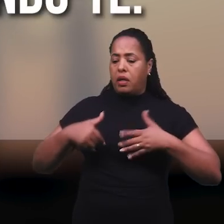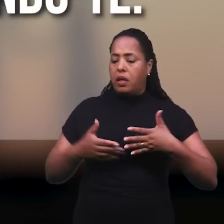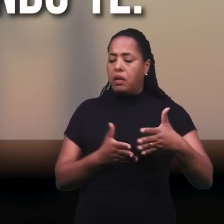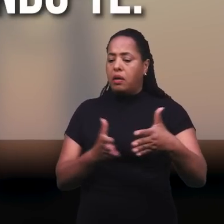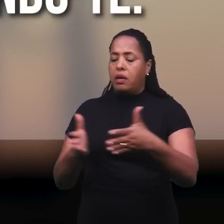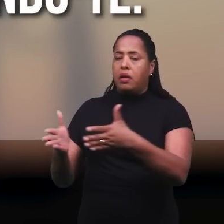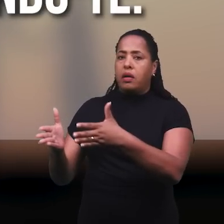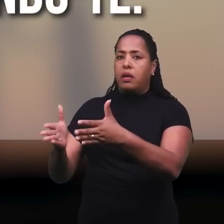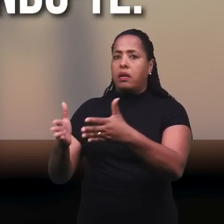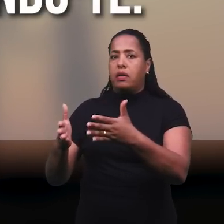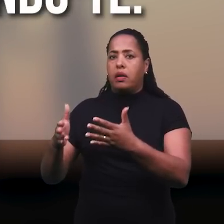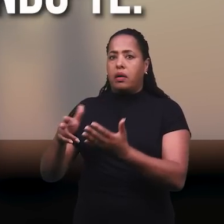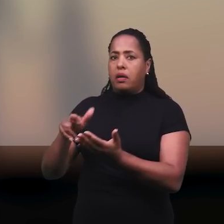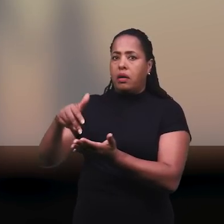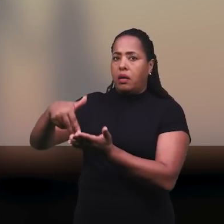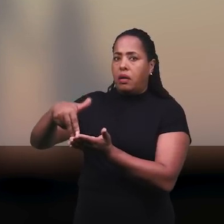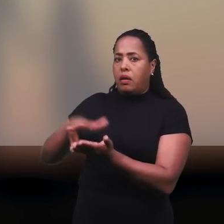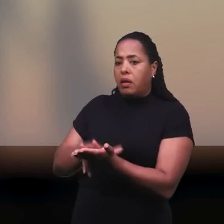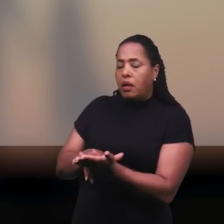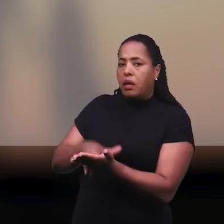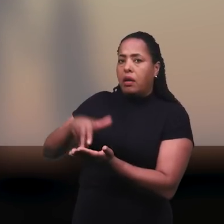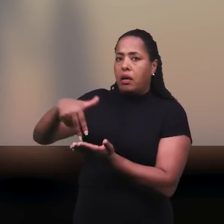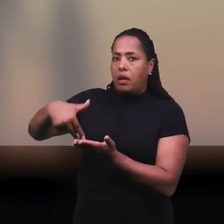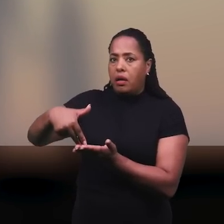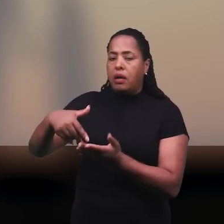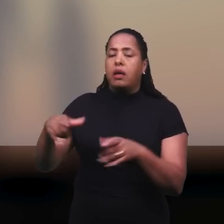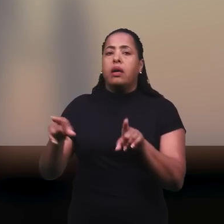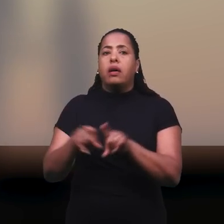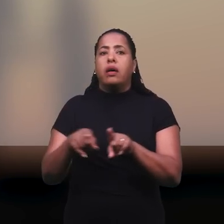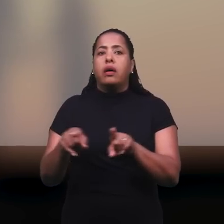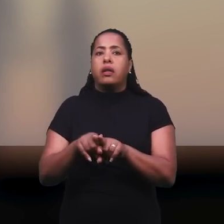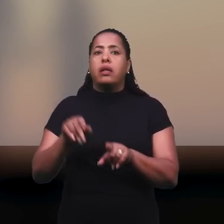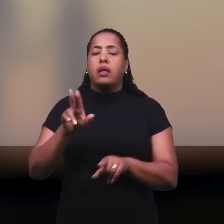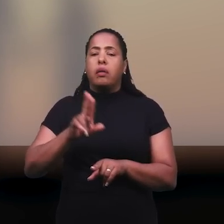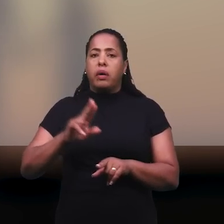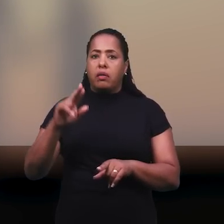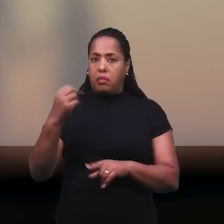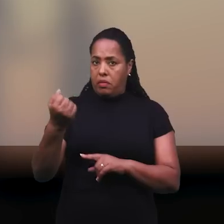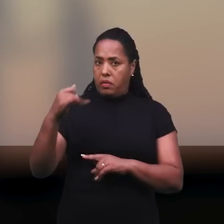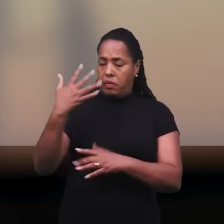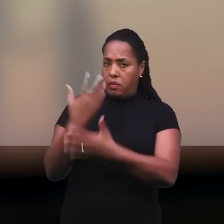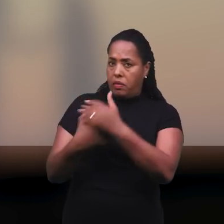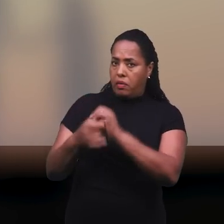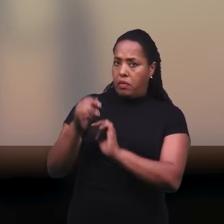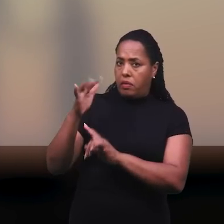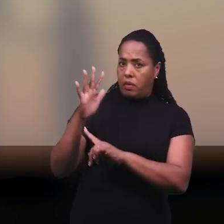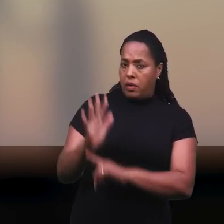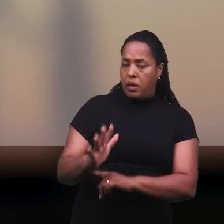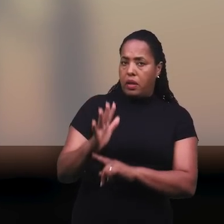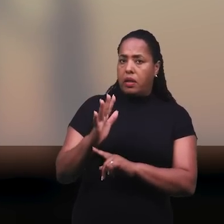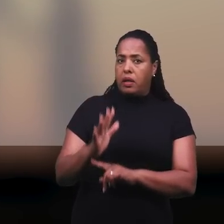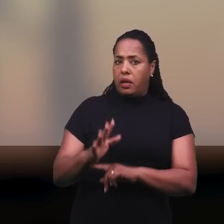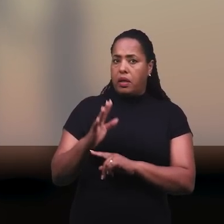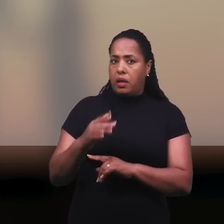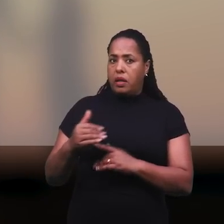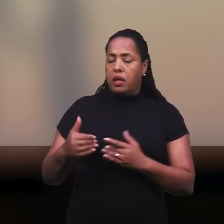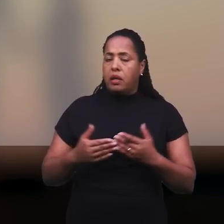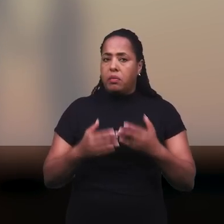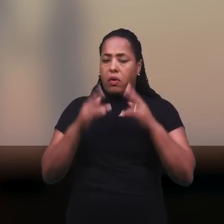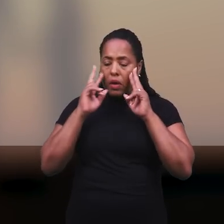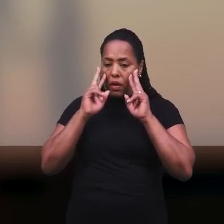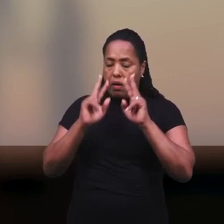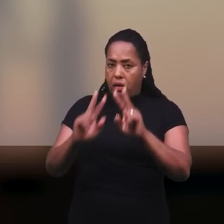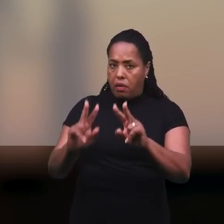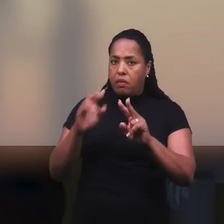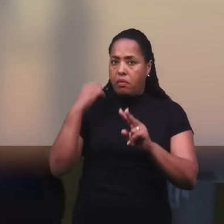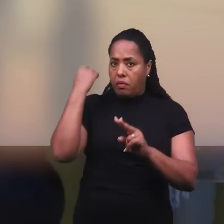pelo caminho, e deitando-te e levantando-te. Também as atarás por sinal na tua mão, e te serão por testeiras entre os teus